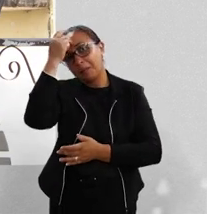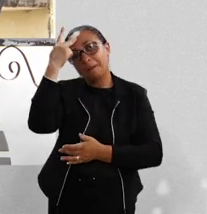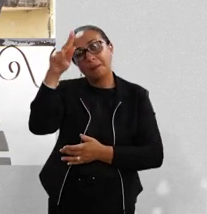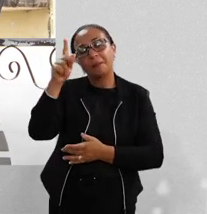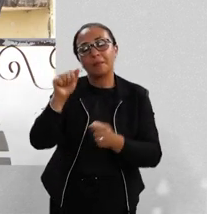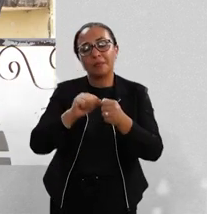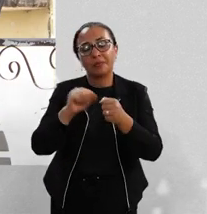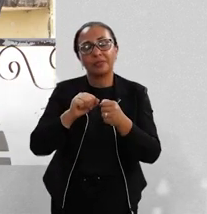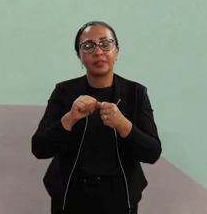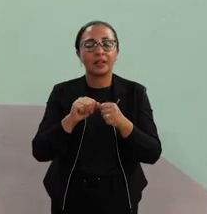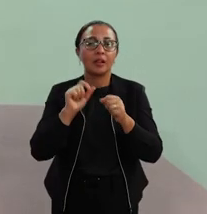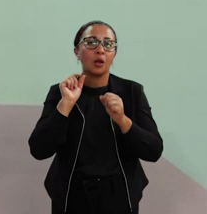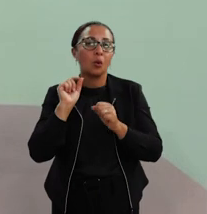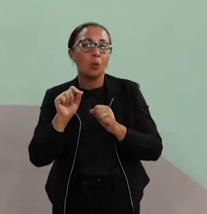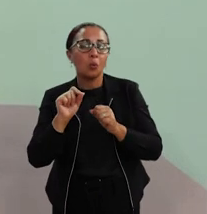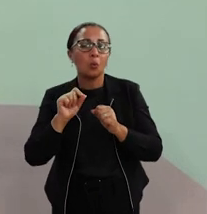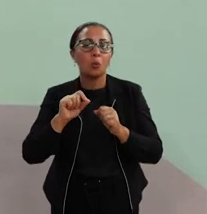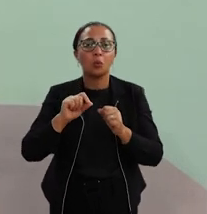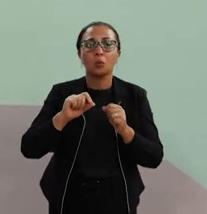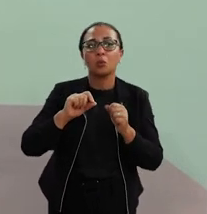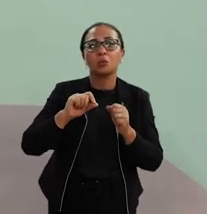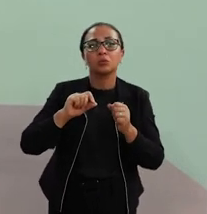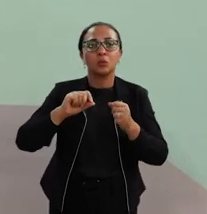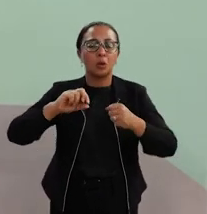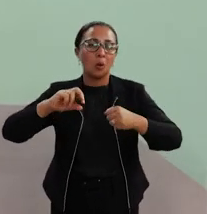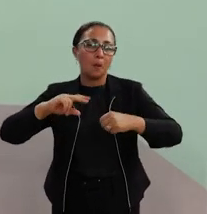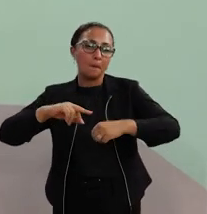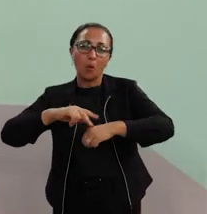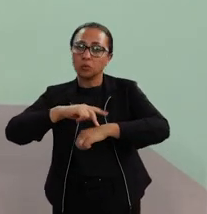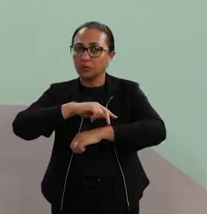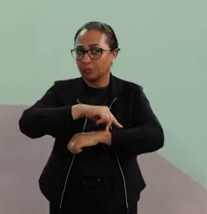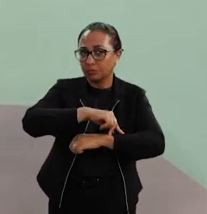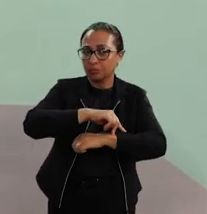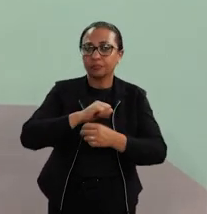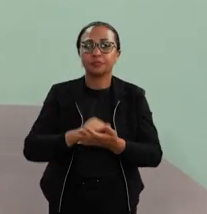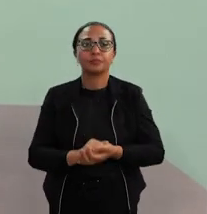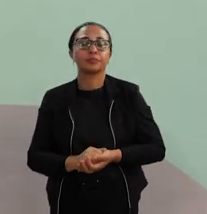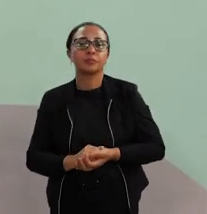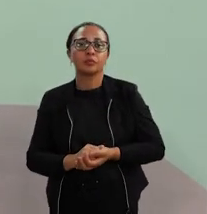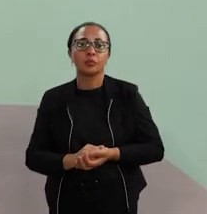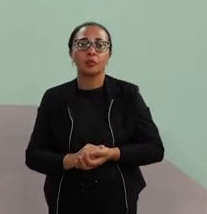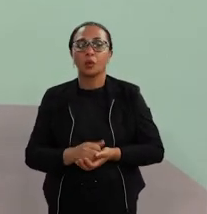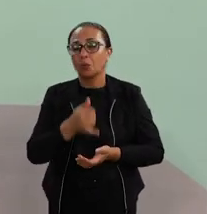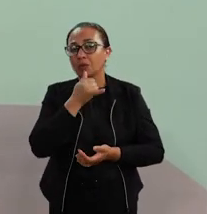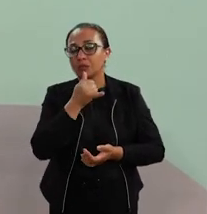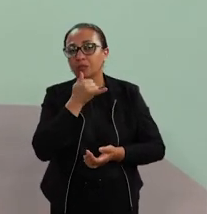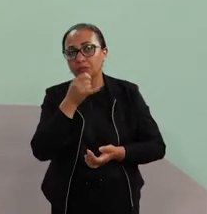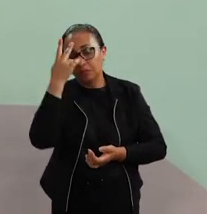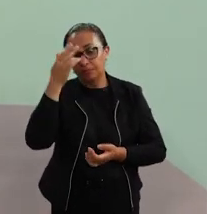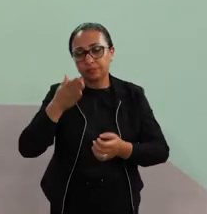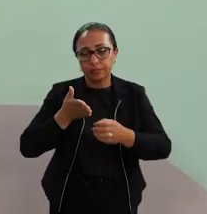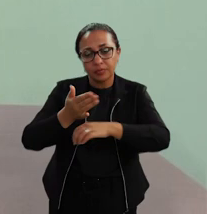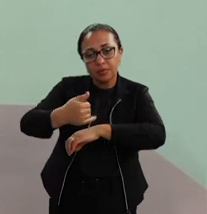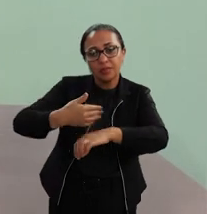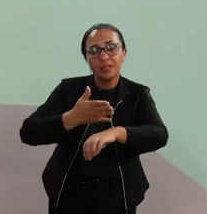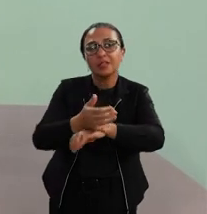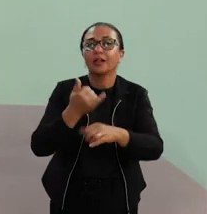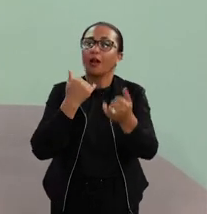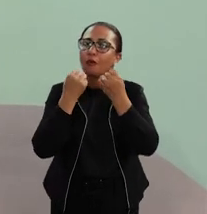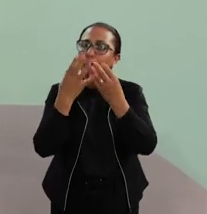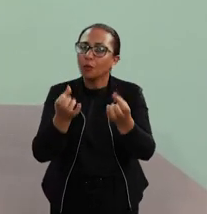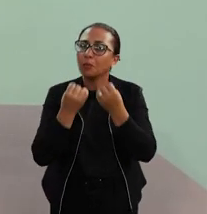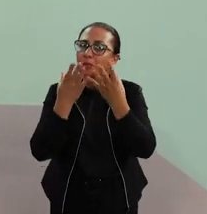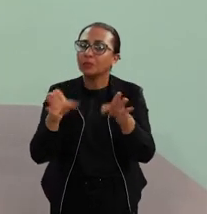para fazer o modelo, certo? Para viabilizar essa